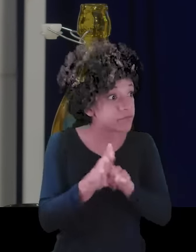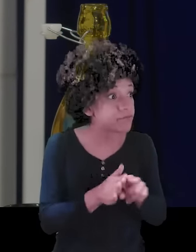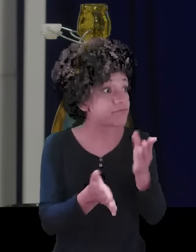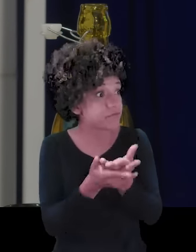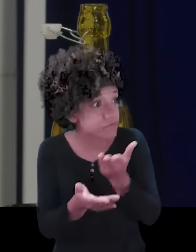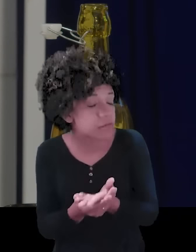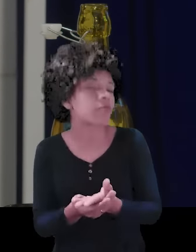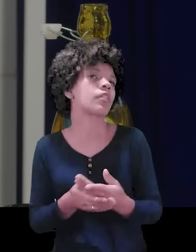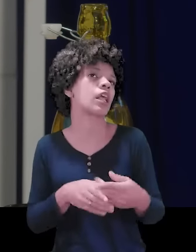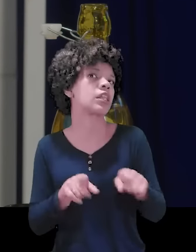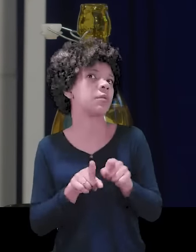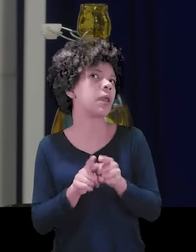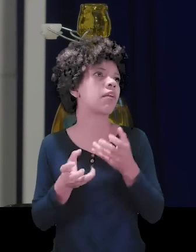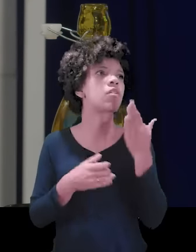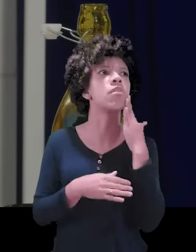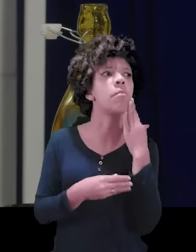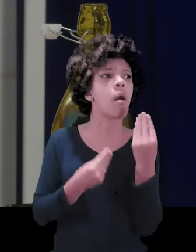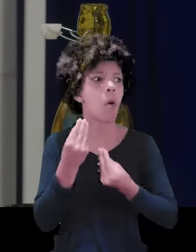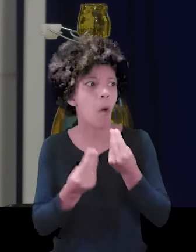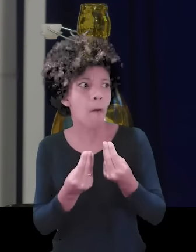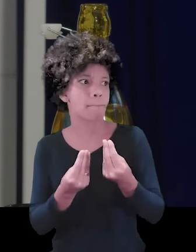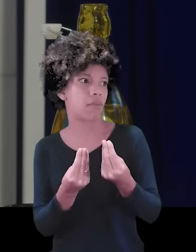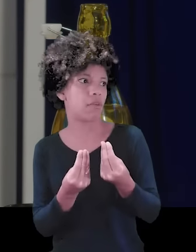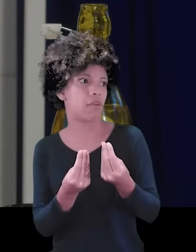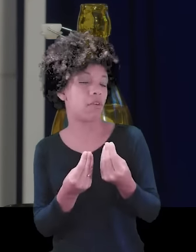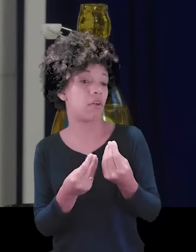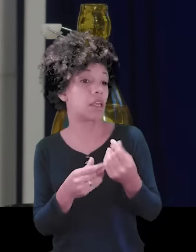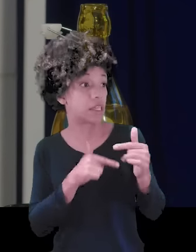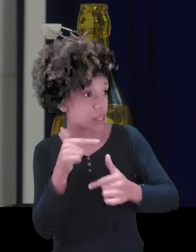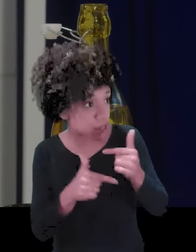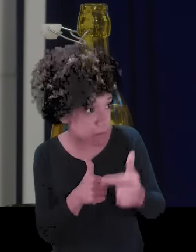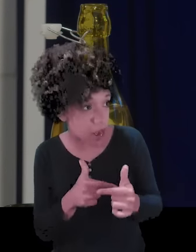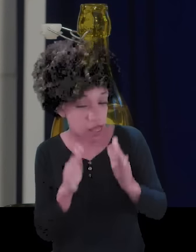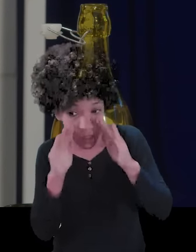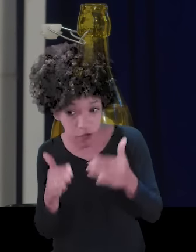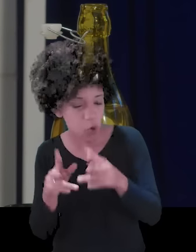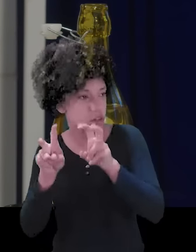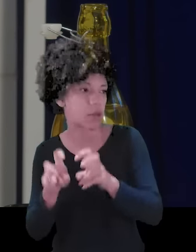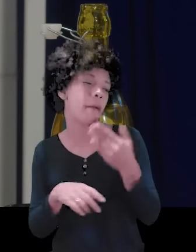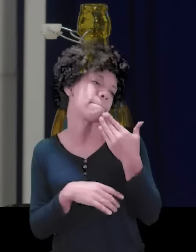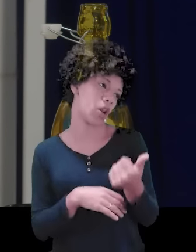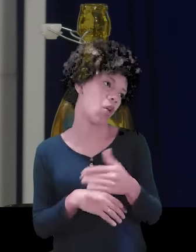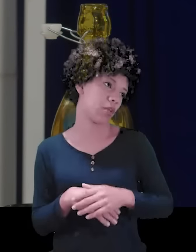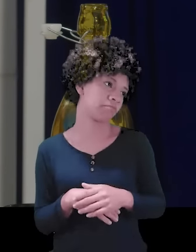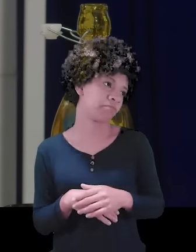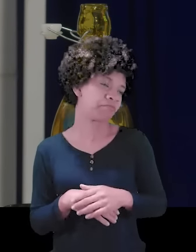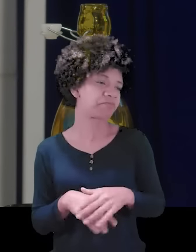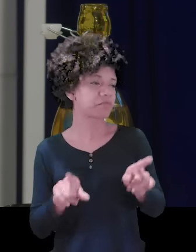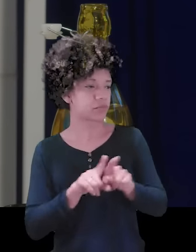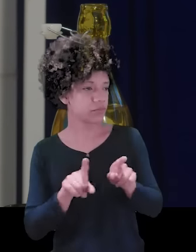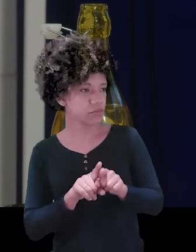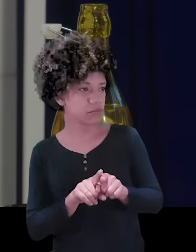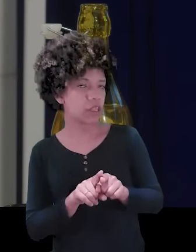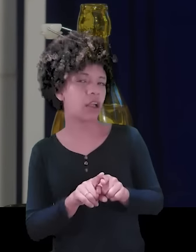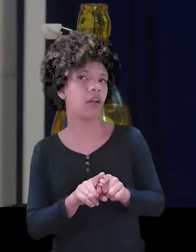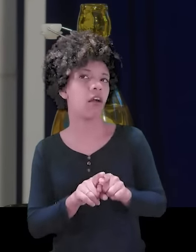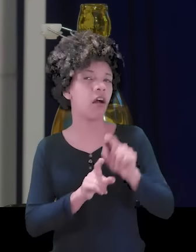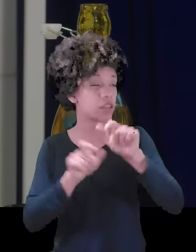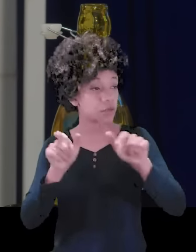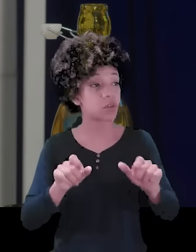pesquisa que não né como eu pesquisar eu quero trabalhar com isso melhor e tem ele